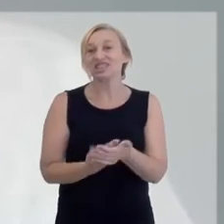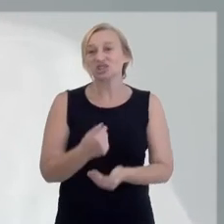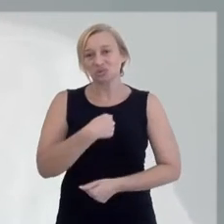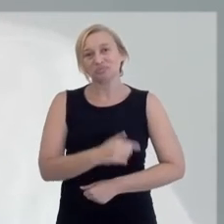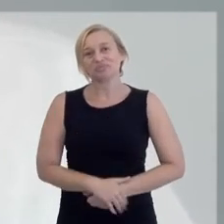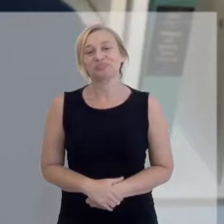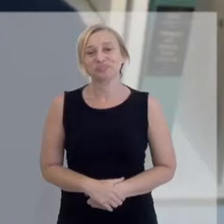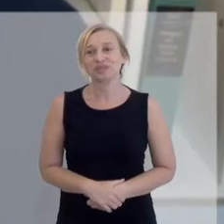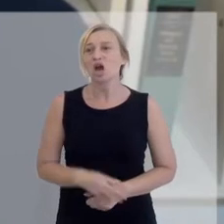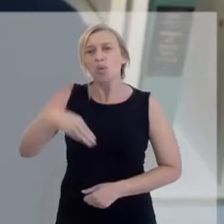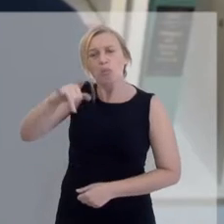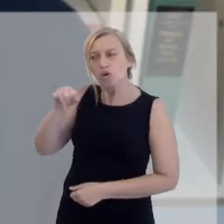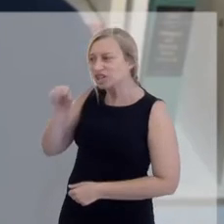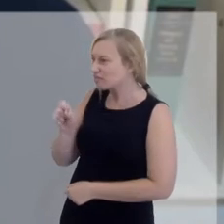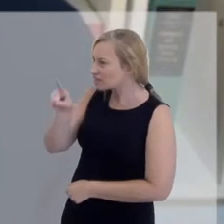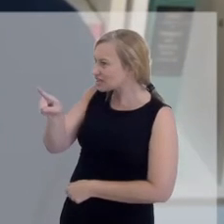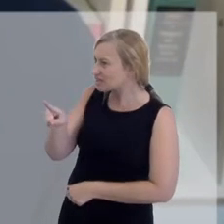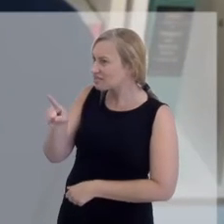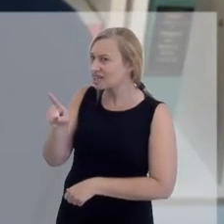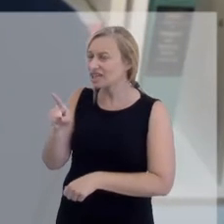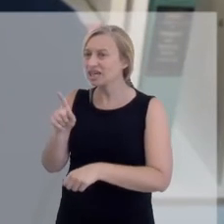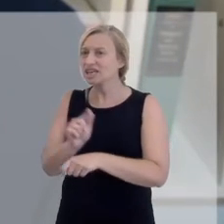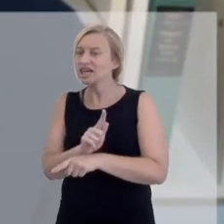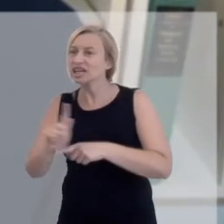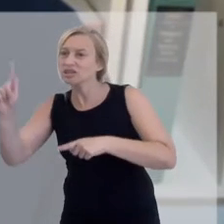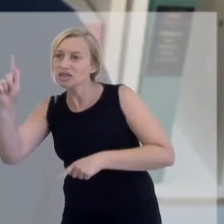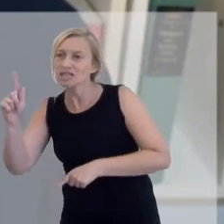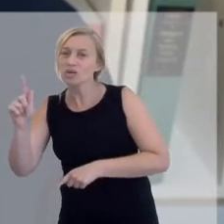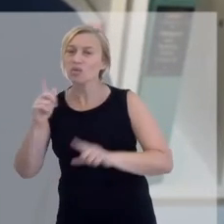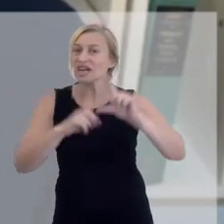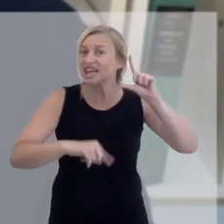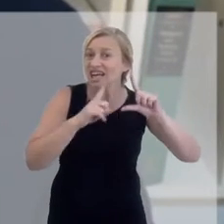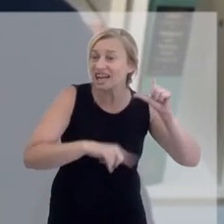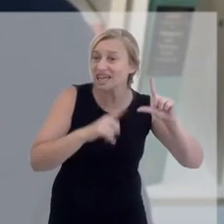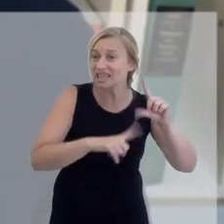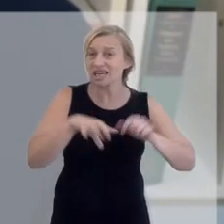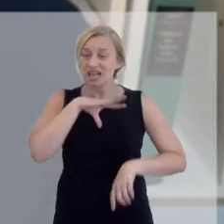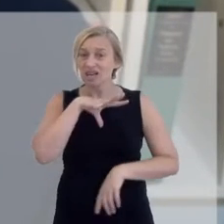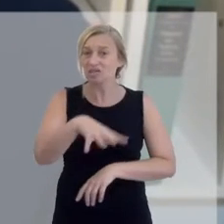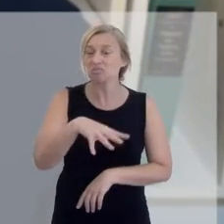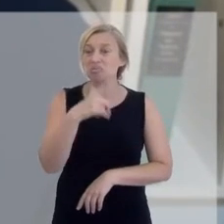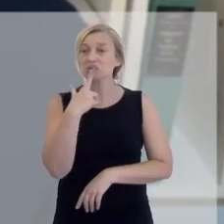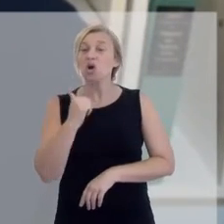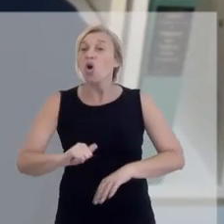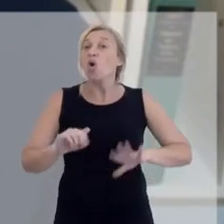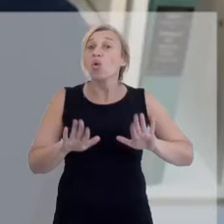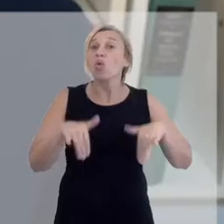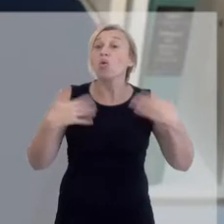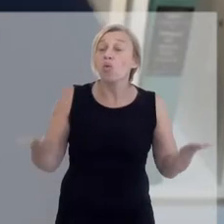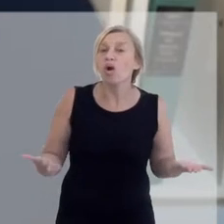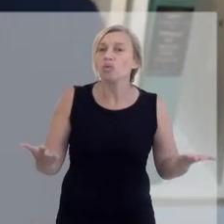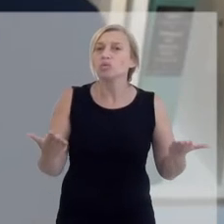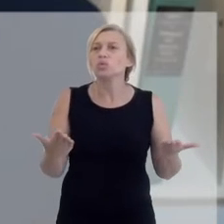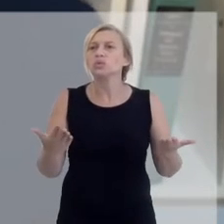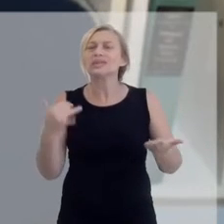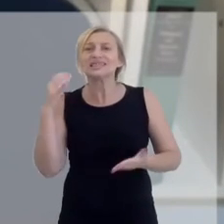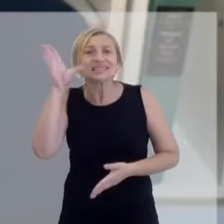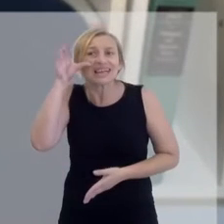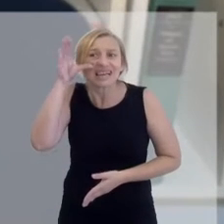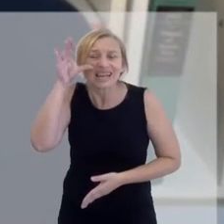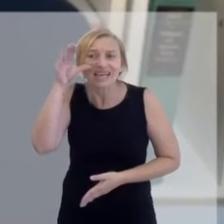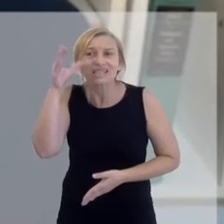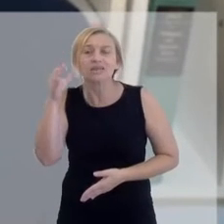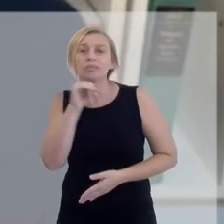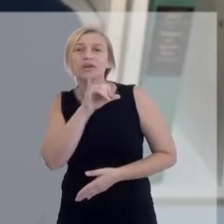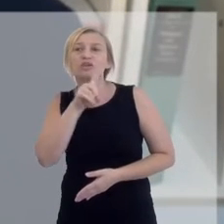tudo o que eu acredito. Mônica, você fez graduação em Letras, Língua Portuguesa. O que despertou seu interesse pelo